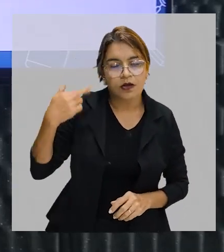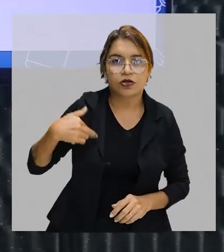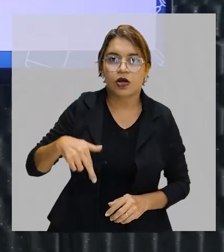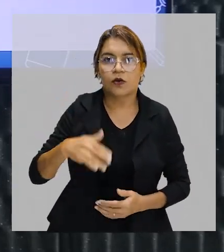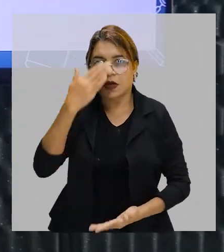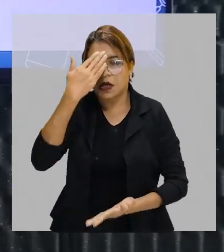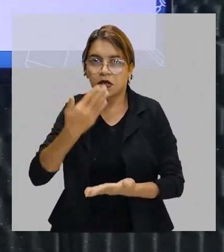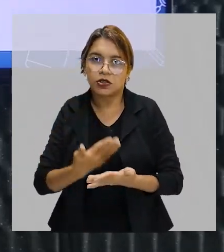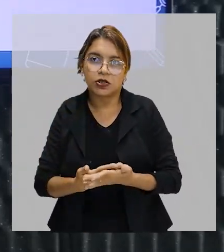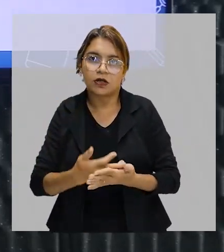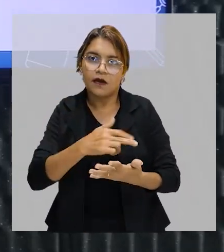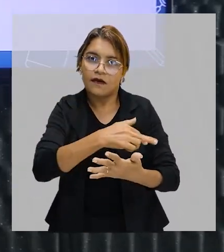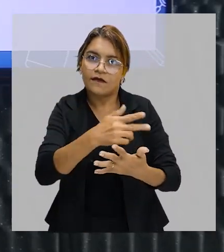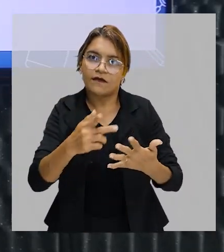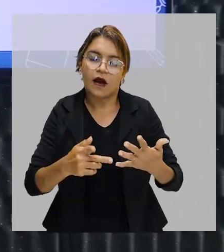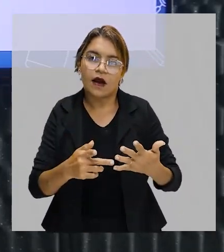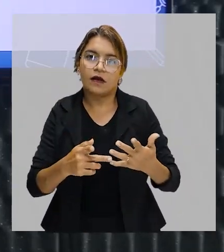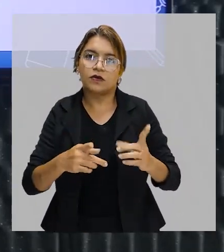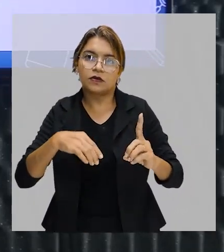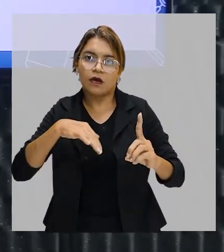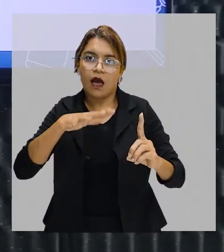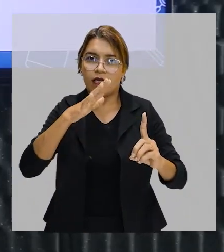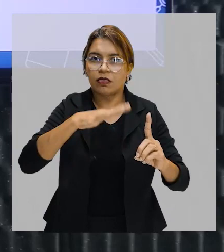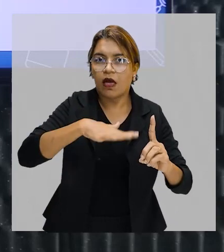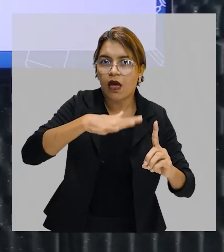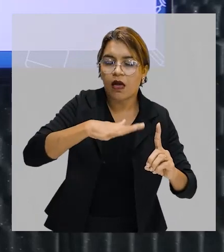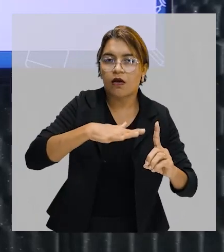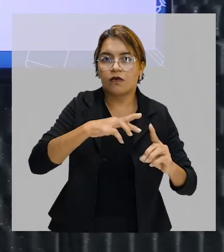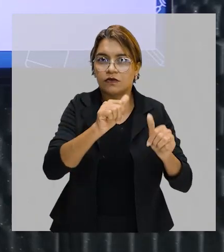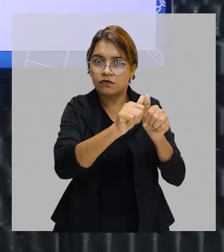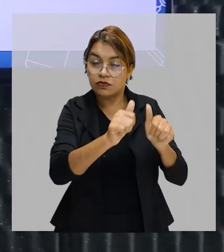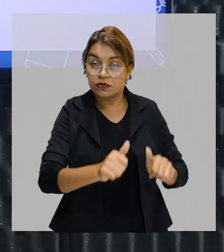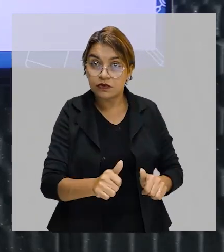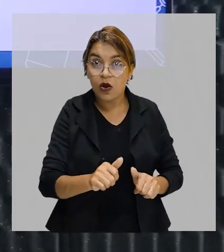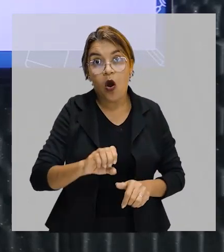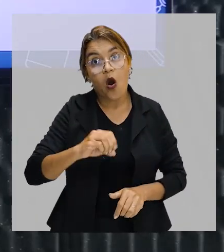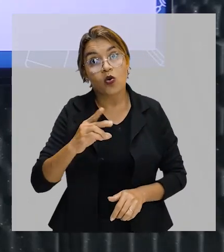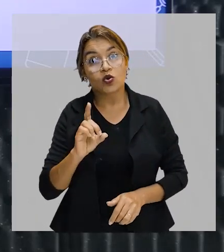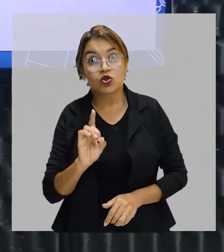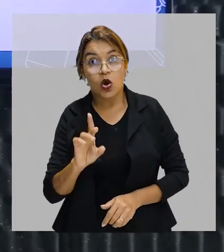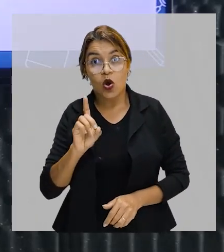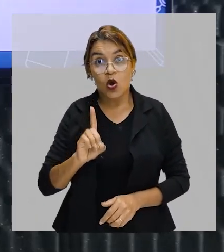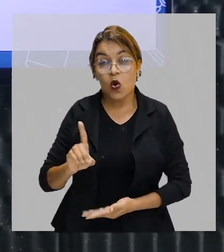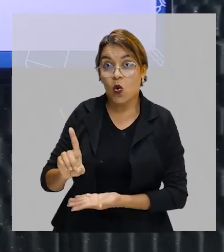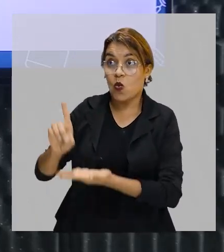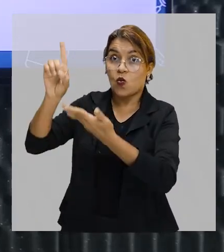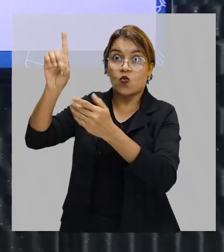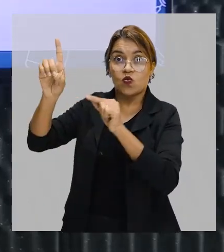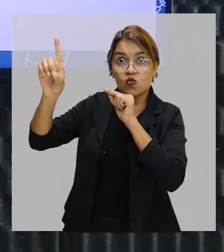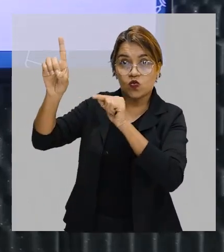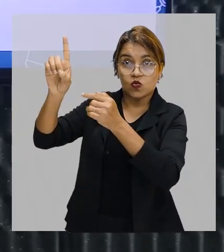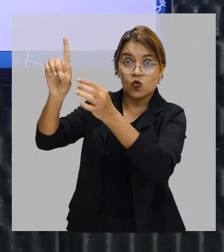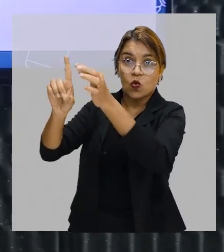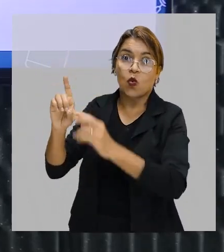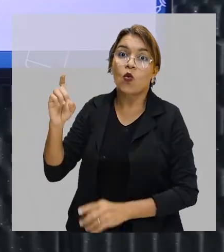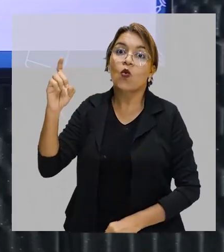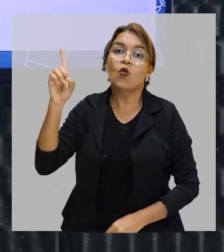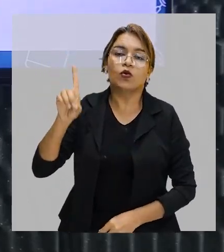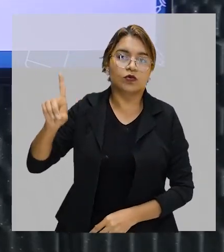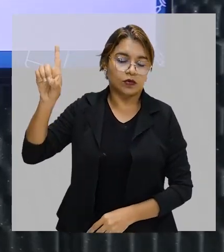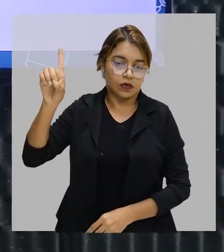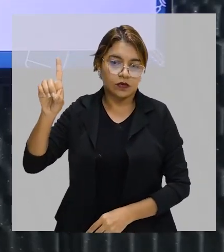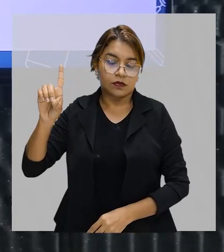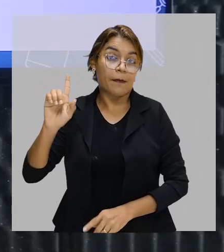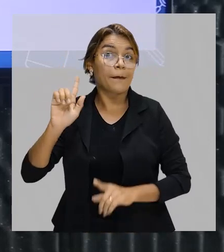pode acreditar num Deus só, então em vários deuses, aí depende de cada religião, mas sempre existe essa perspectiva da interferência divina, da ação